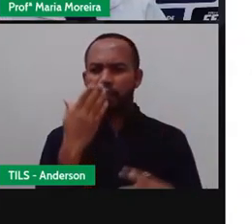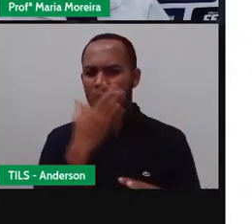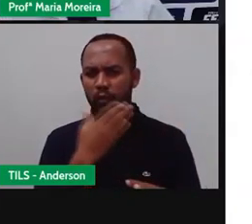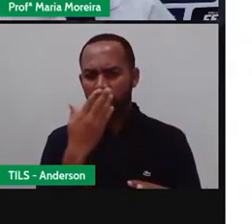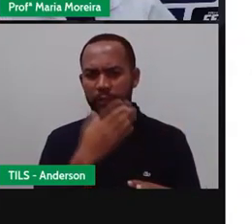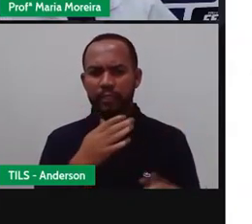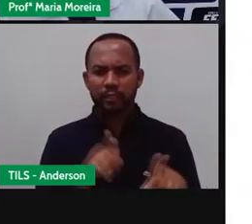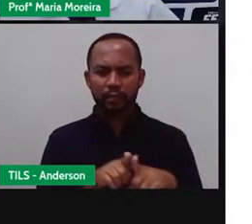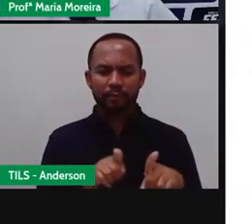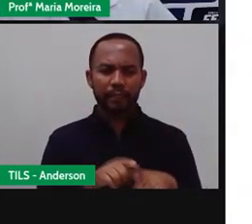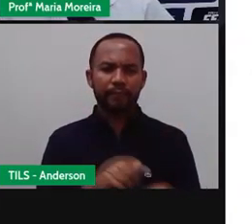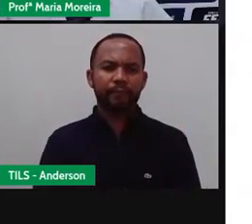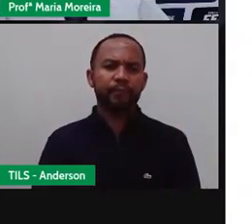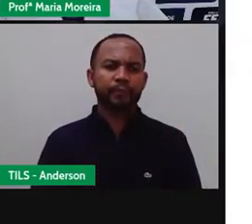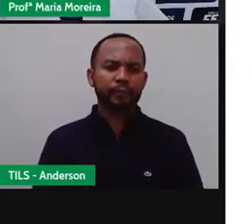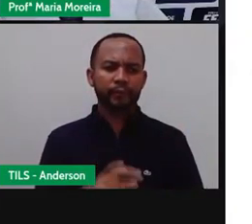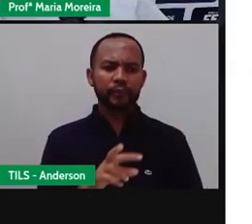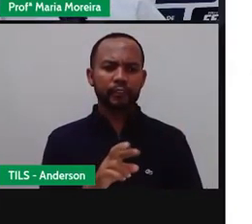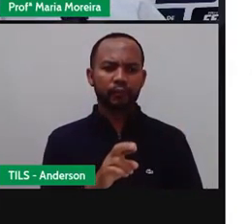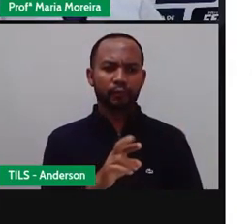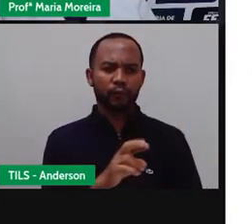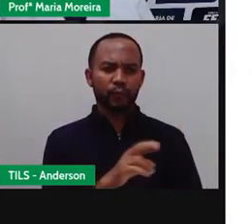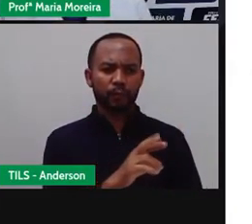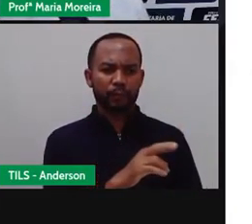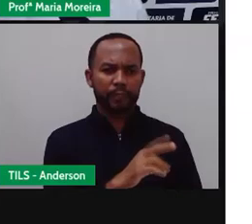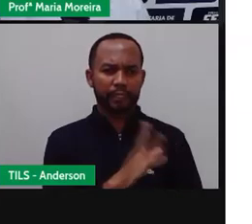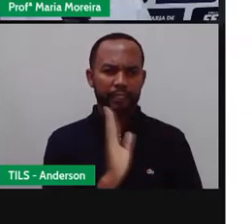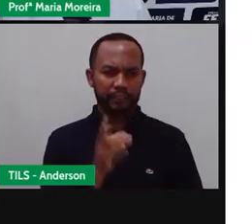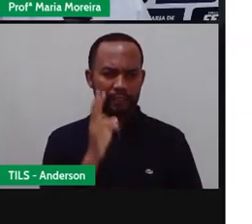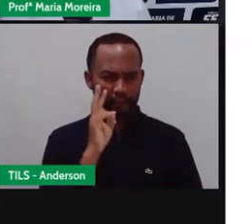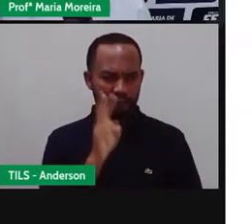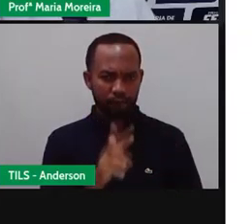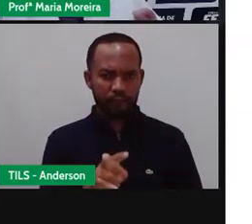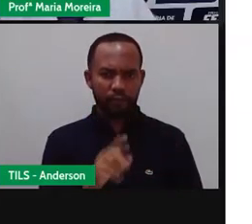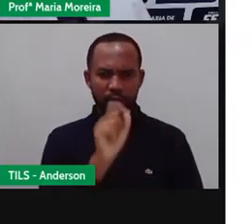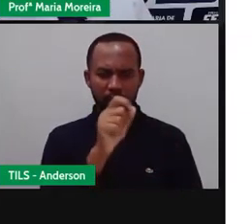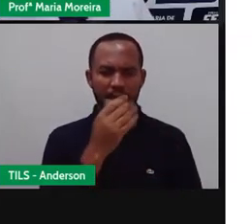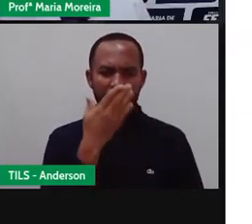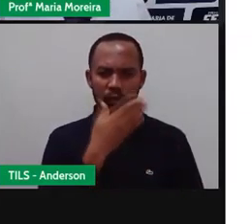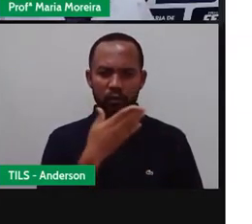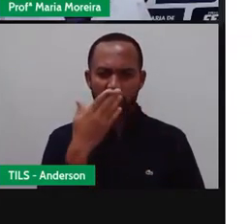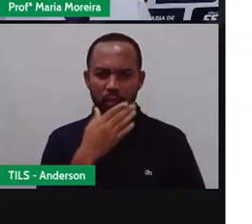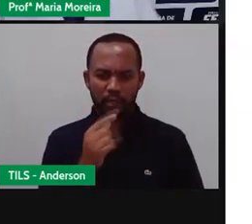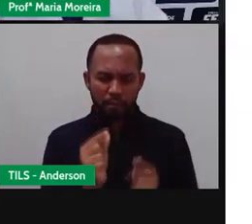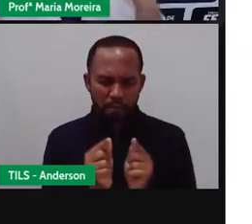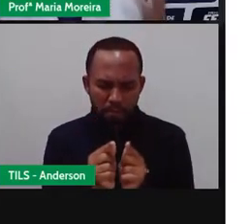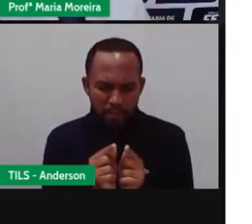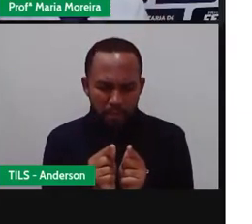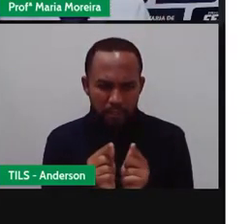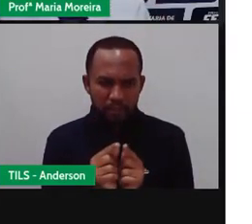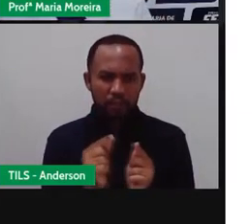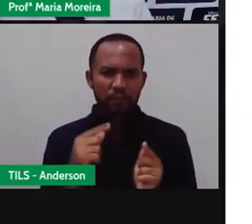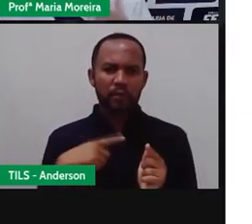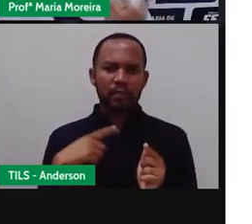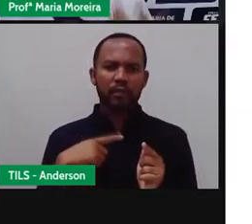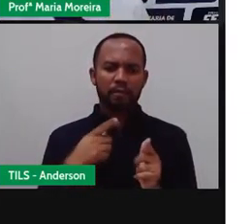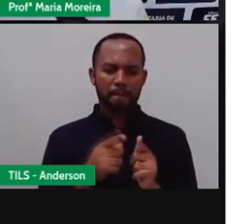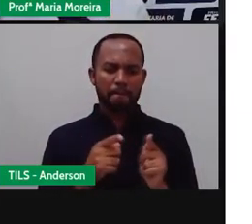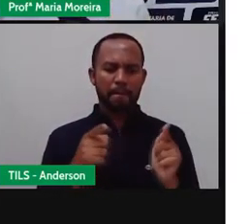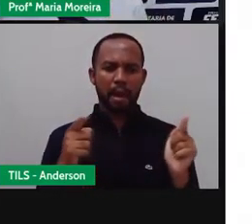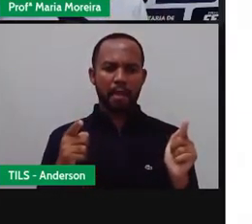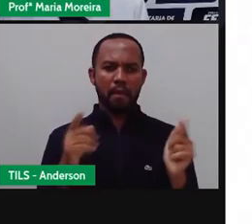viu aí uma formiga, uma formiguinha, né? Lá no açúcar, e aí a gente tem aquela formiga pequenininha. Tem as formigas maiores, tem